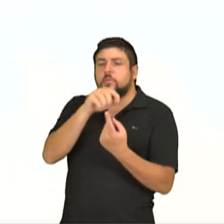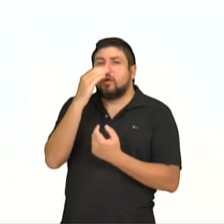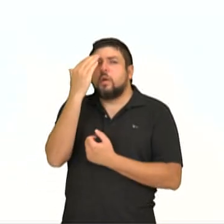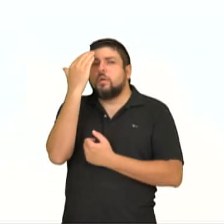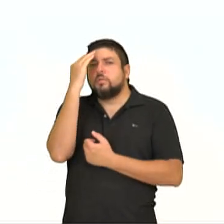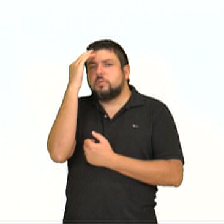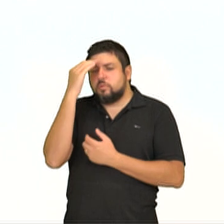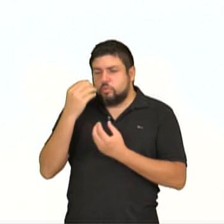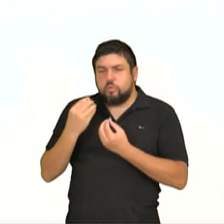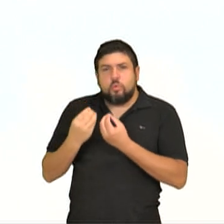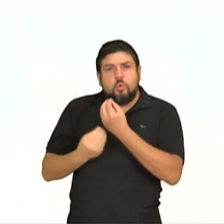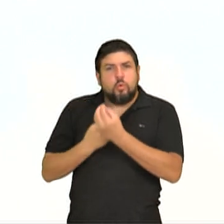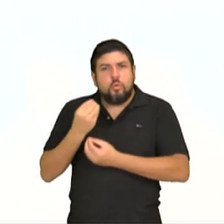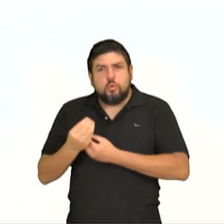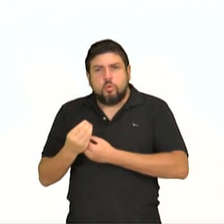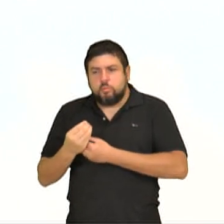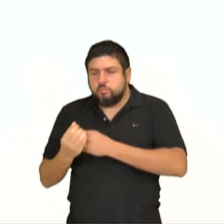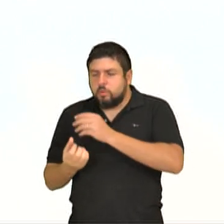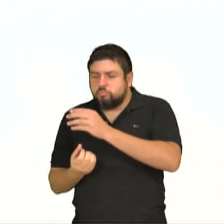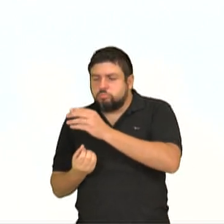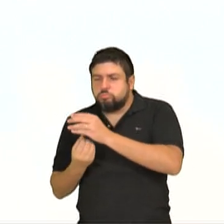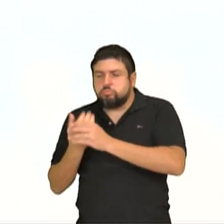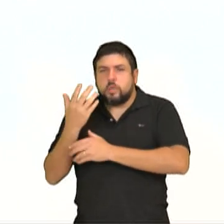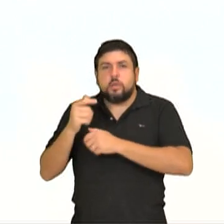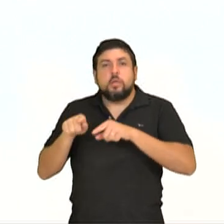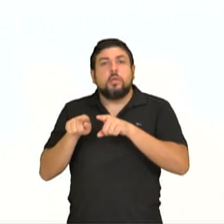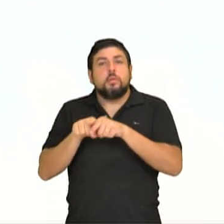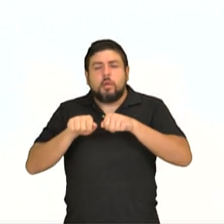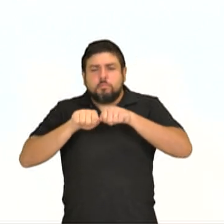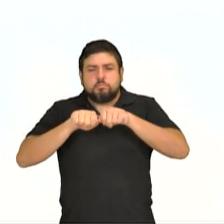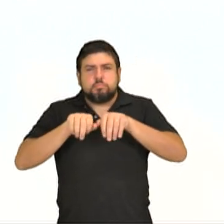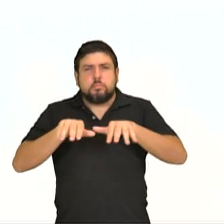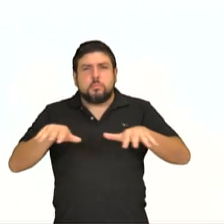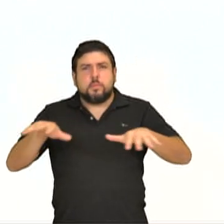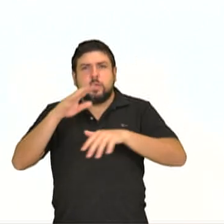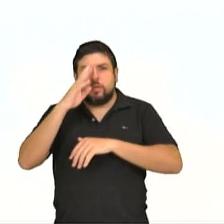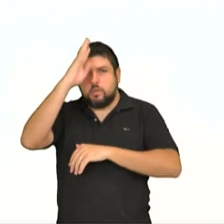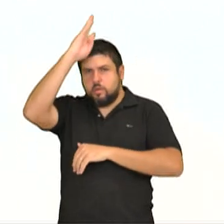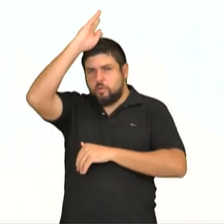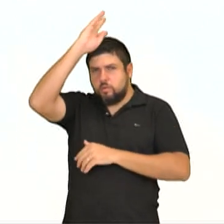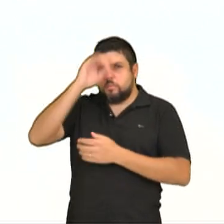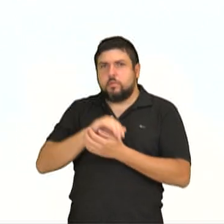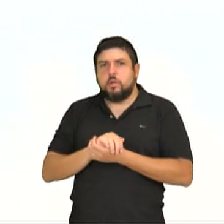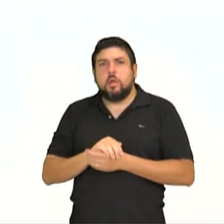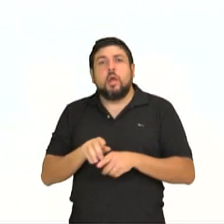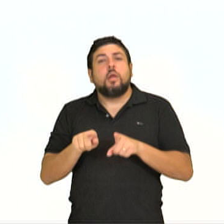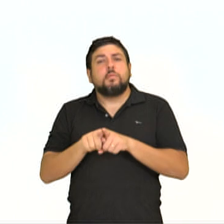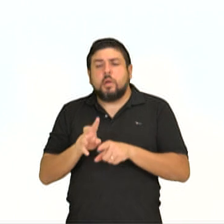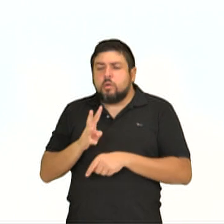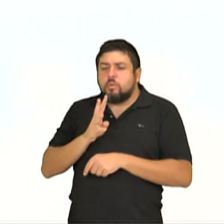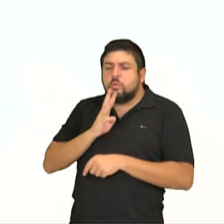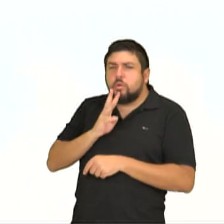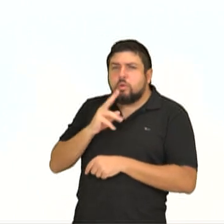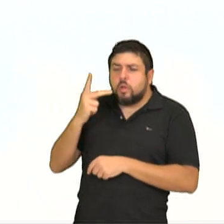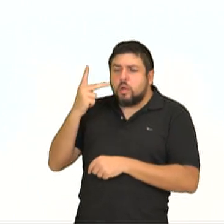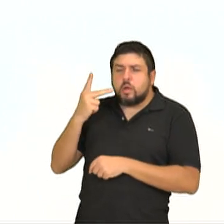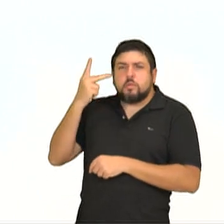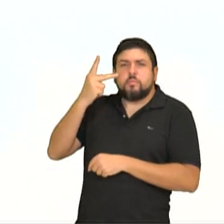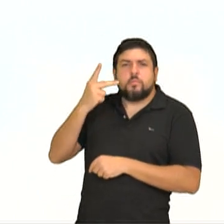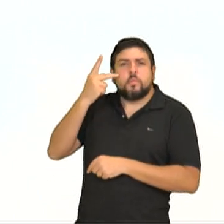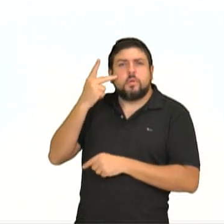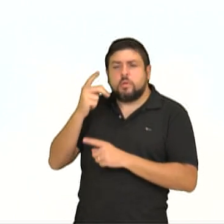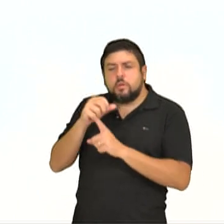de formação e expansão romana e também conhecer aspectos sociais e políticos da civilização